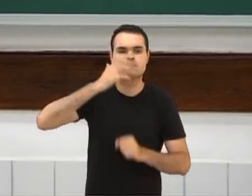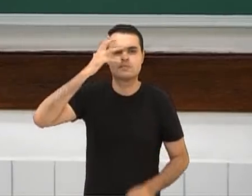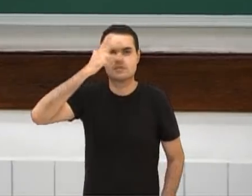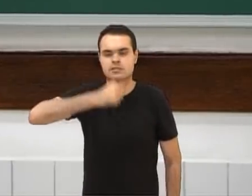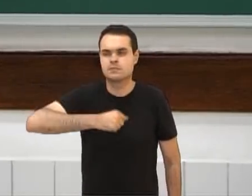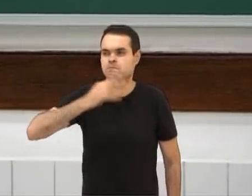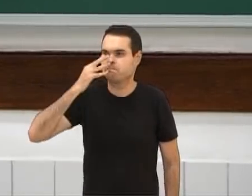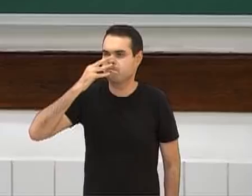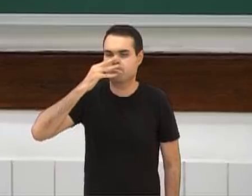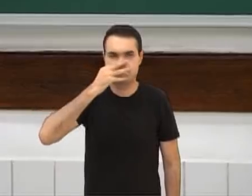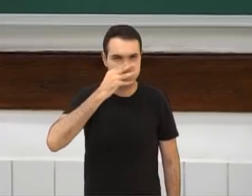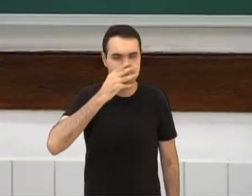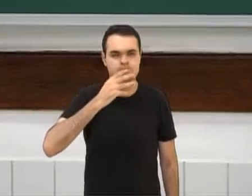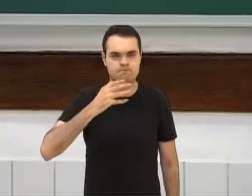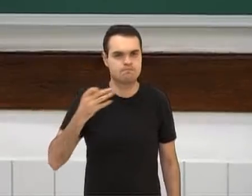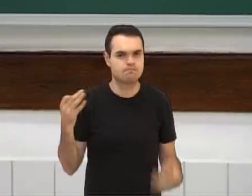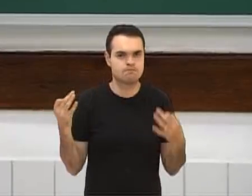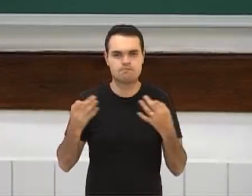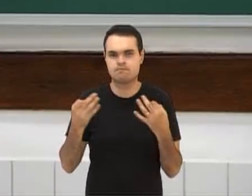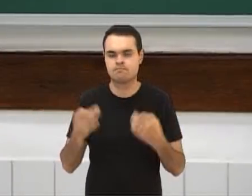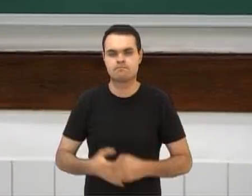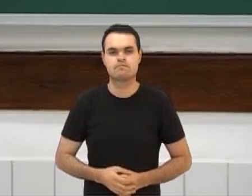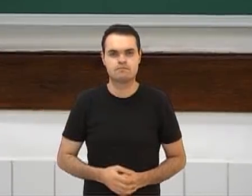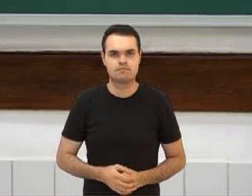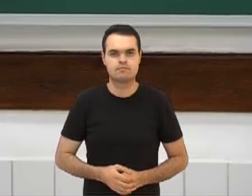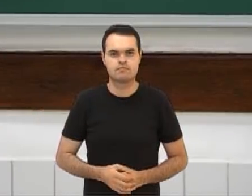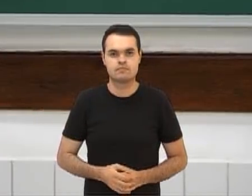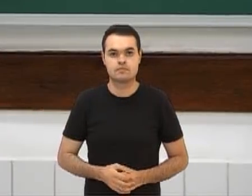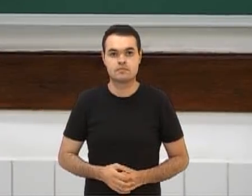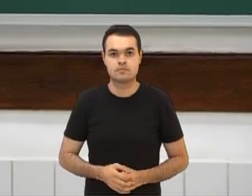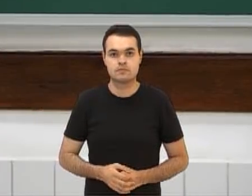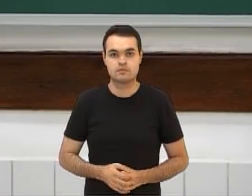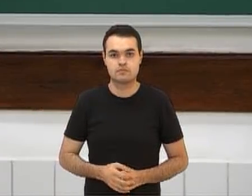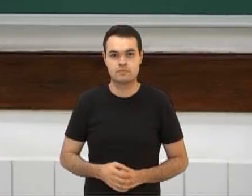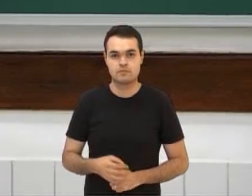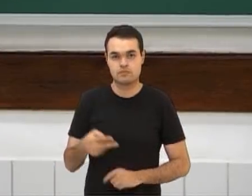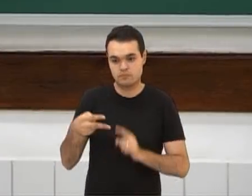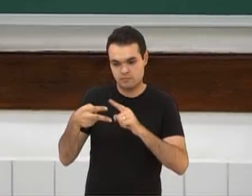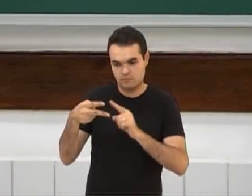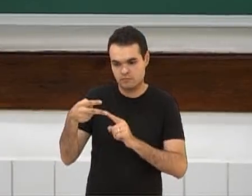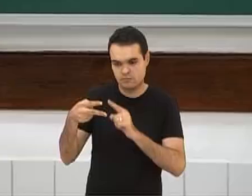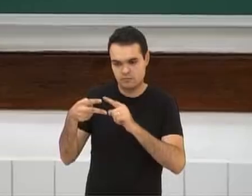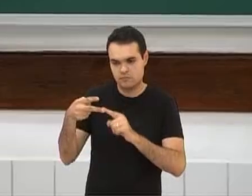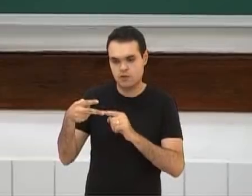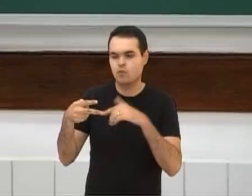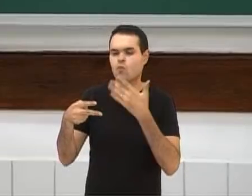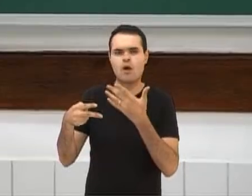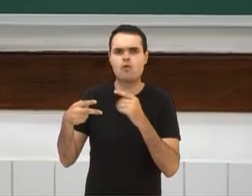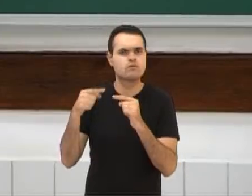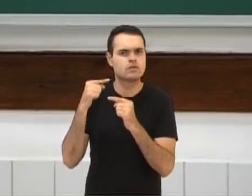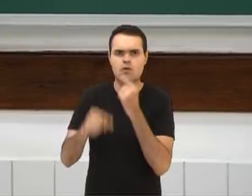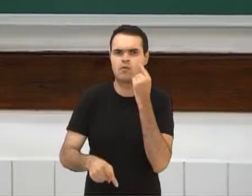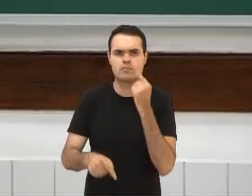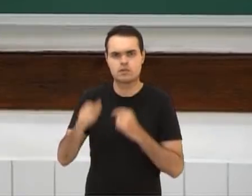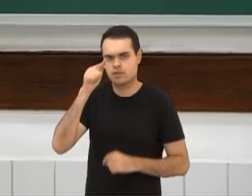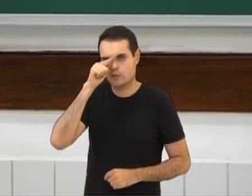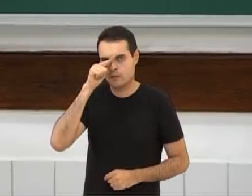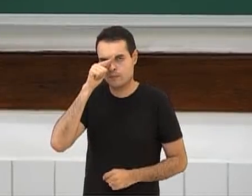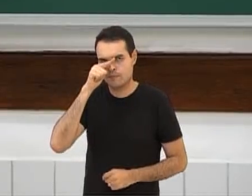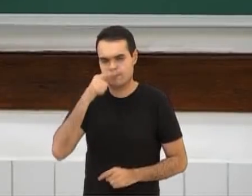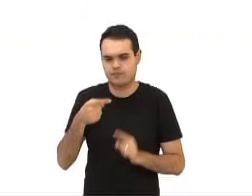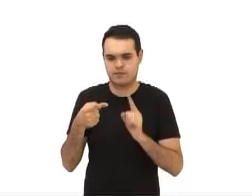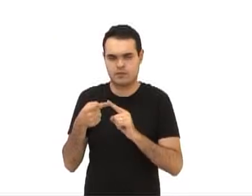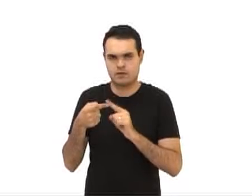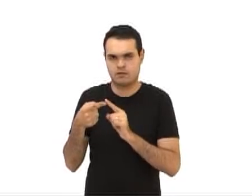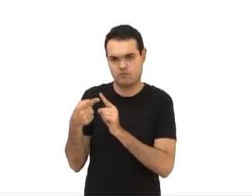beleza e perfeição. Das ordens abaixo, quase não representam a arquitetura grega. Letra